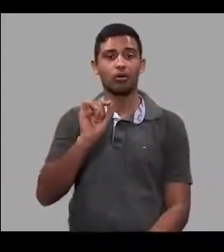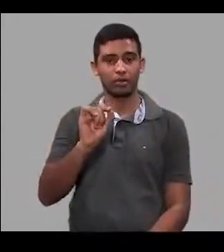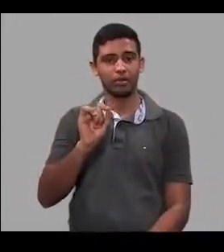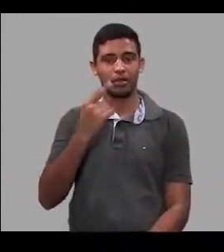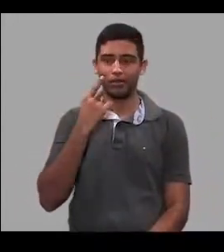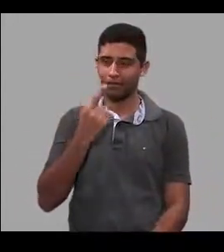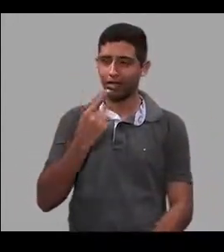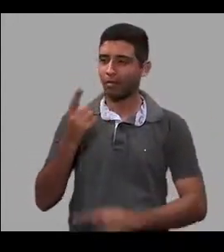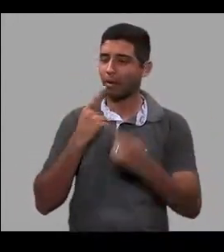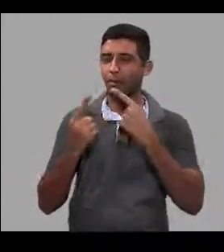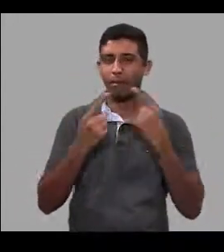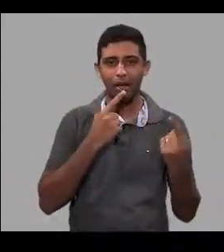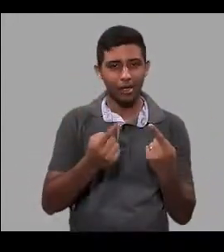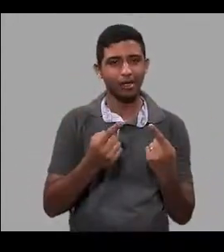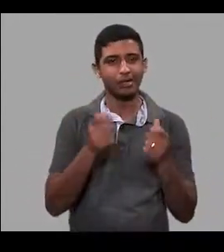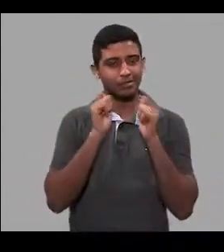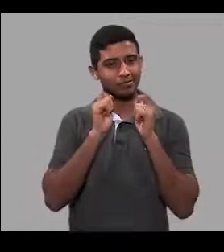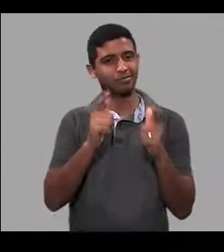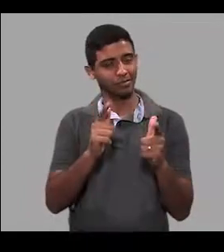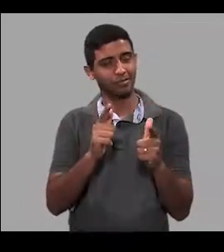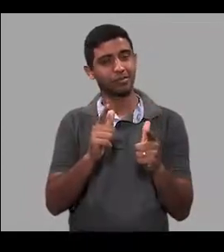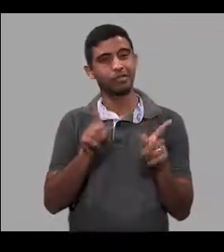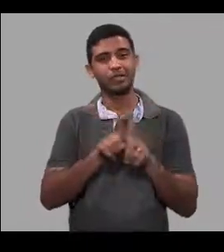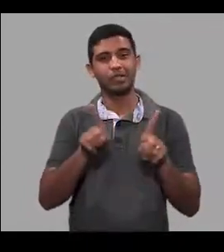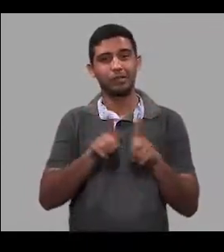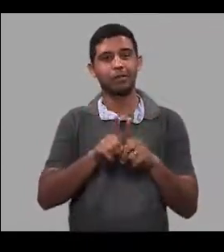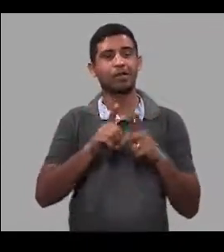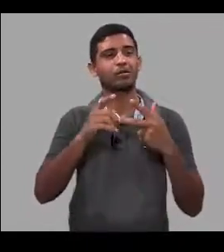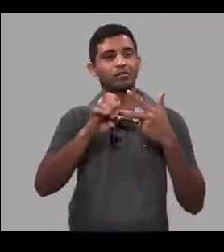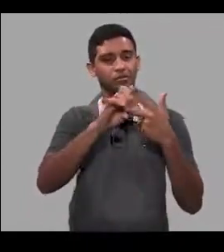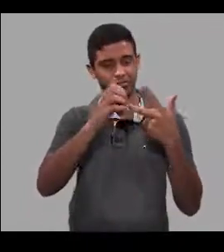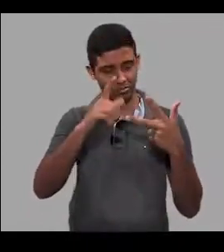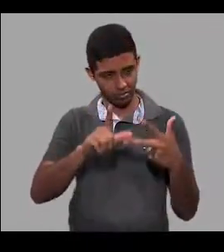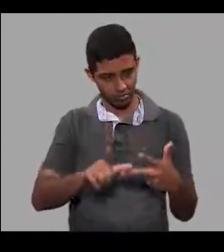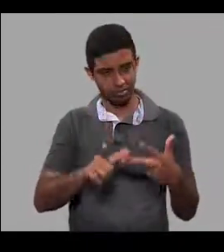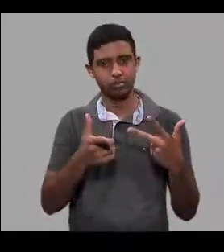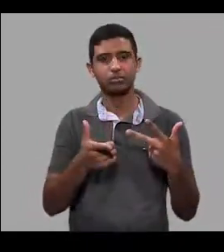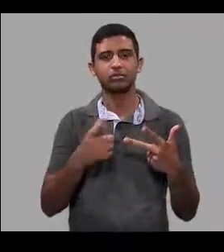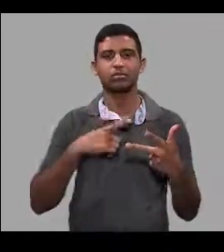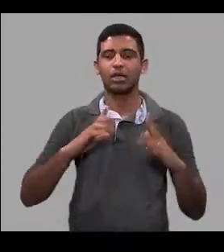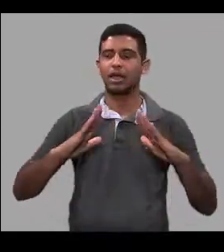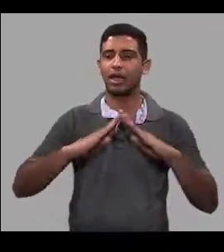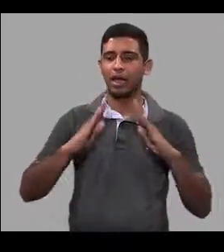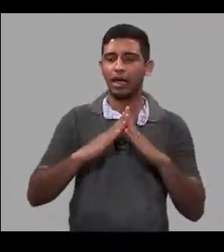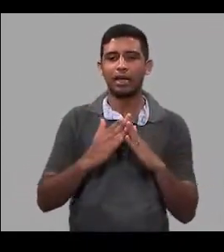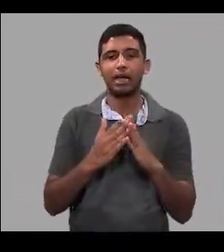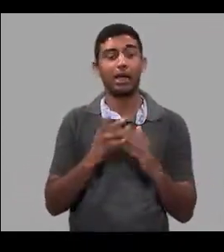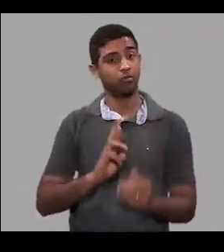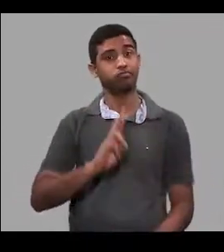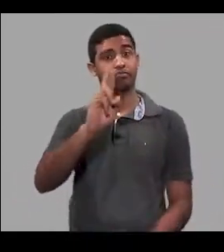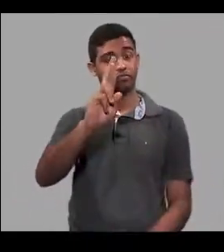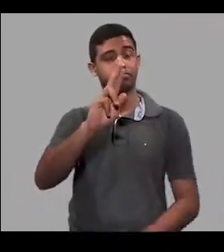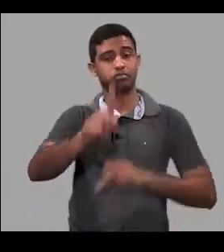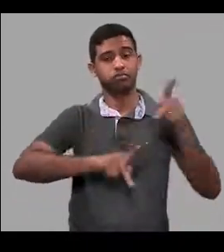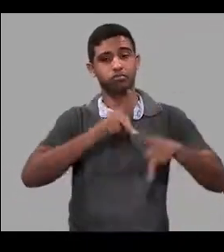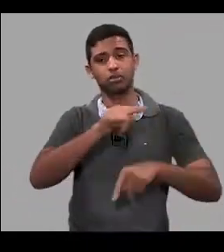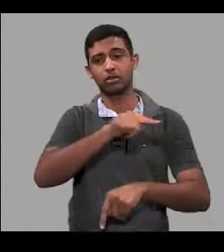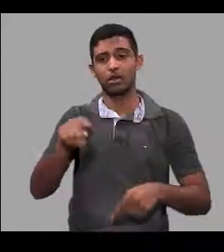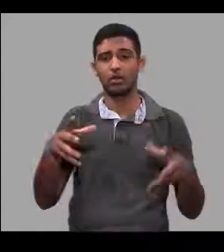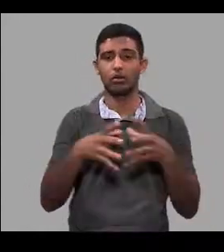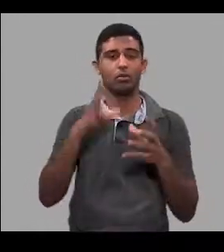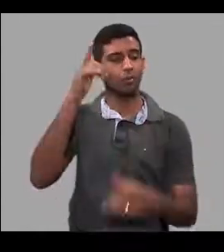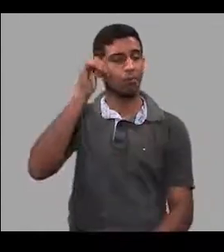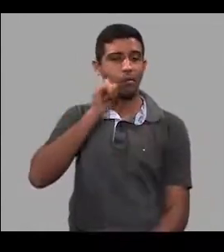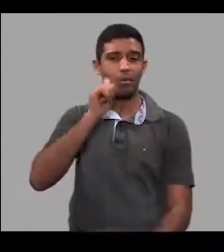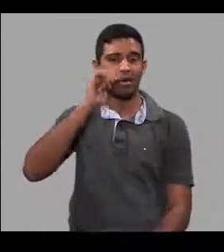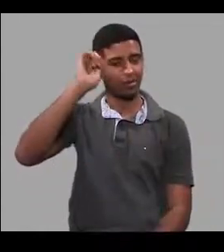de que o diálogo da Assembleia Legislativa, o diálogo do Poder Legislativo Estadual, Casa de Representação Popular, com as mulheres